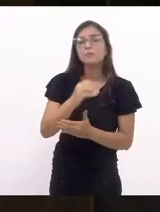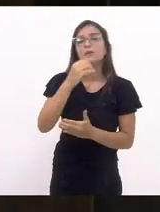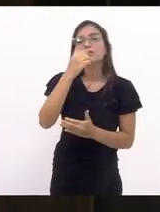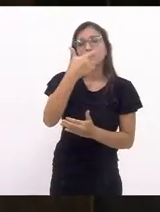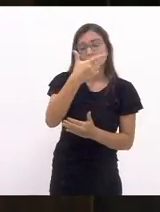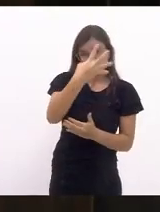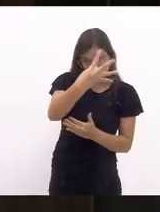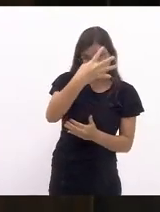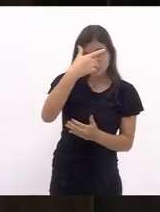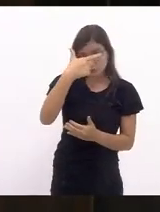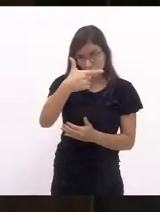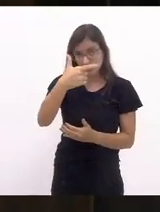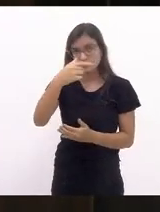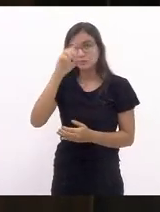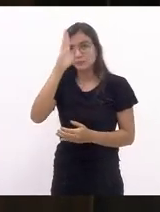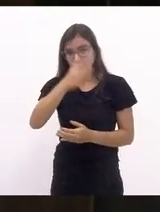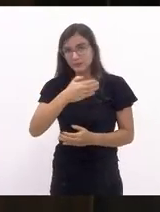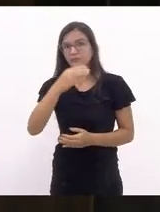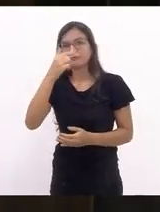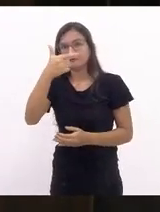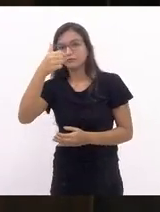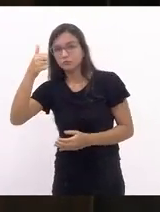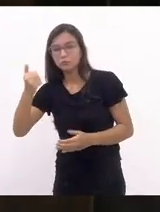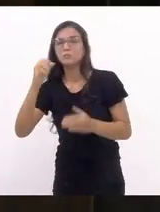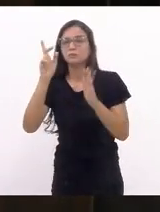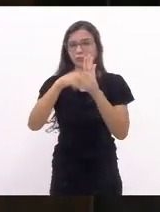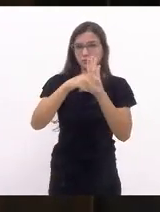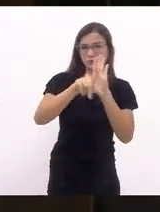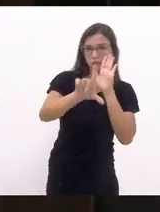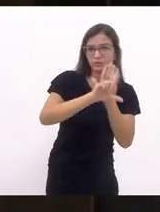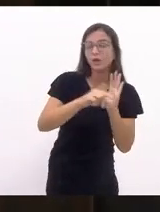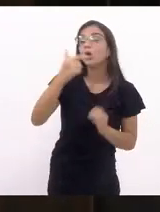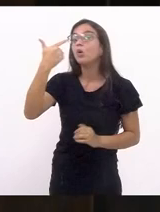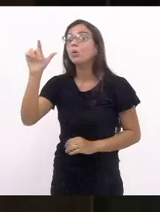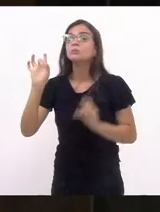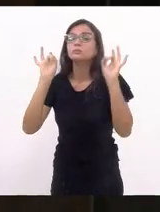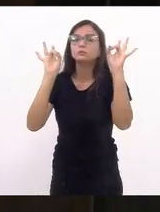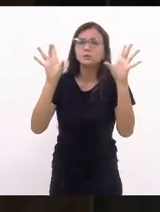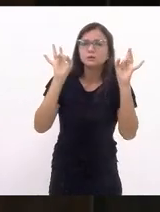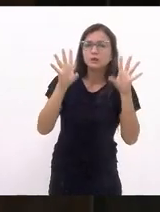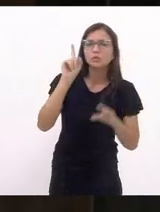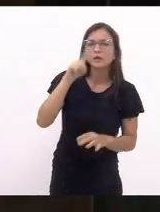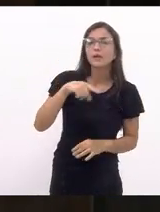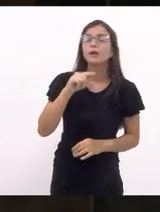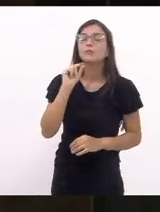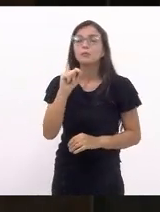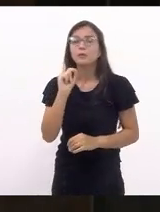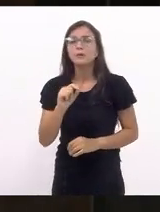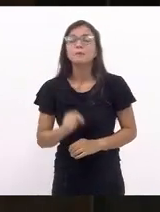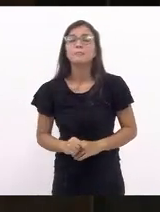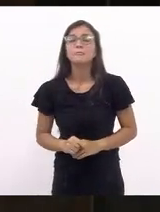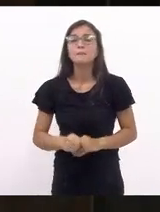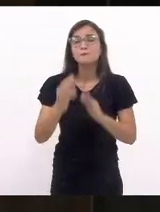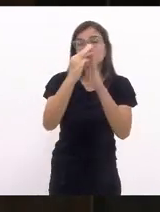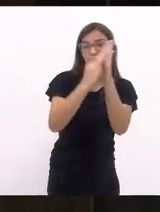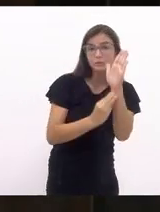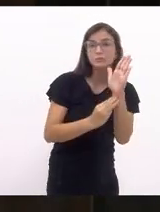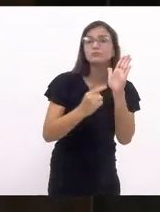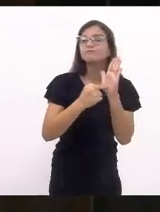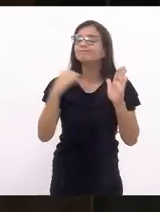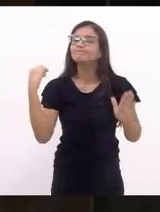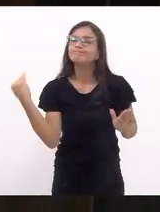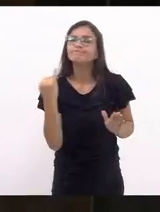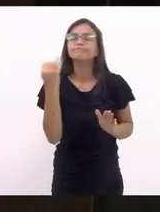para sua regulamentação outro dos aqui foi a participação nas discussões sobre o modelo ideal de concessão do aeroporto